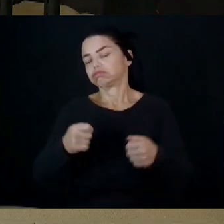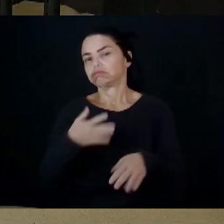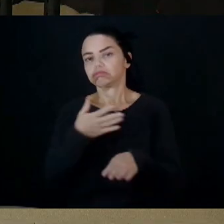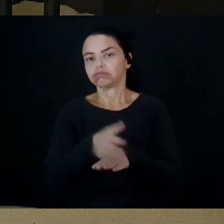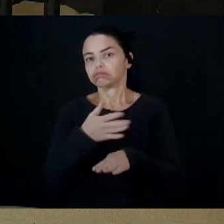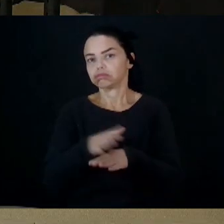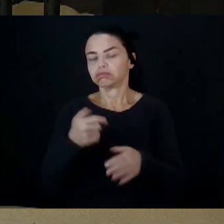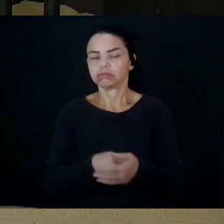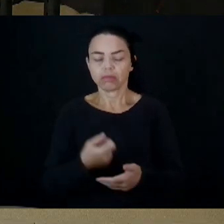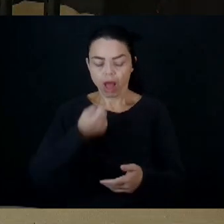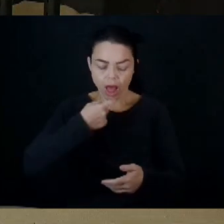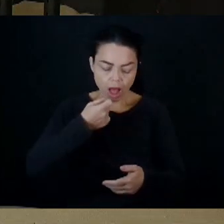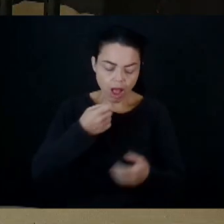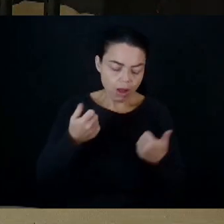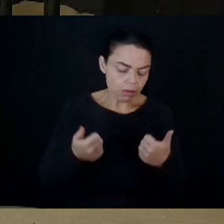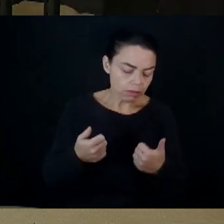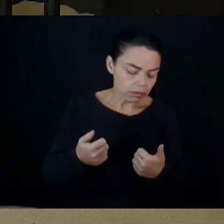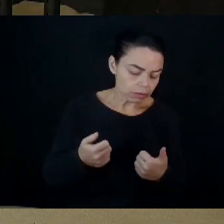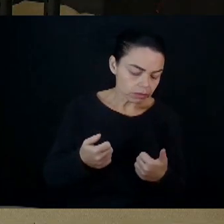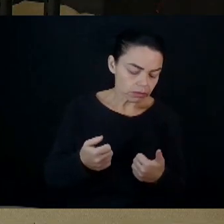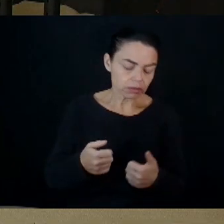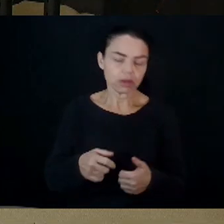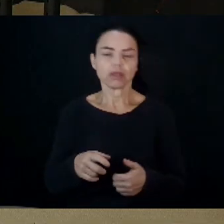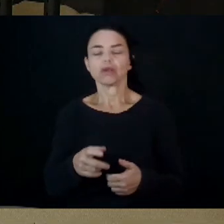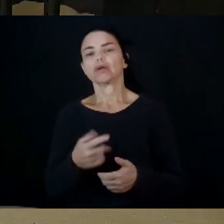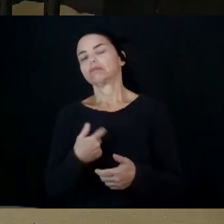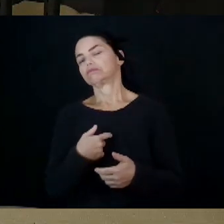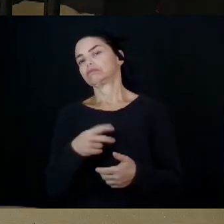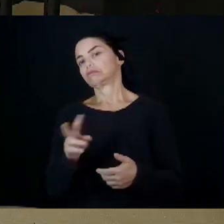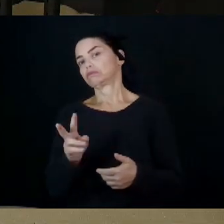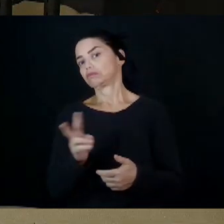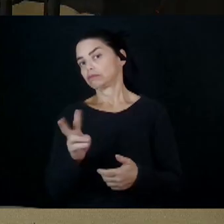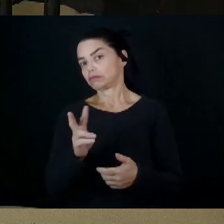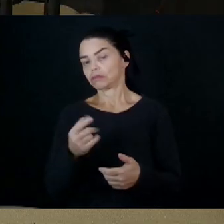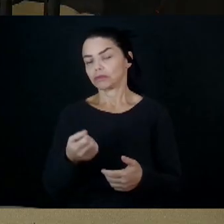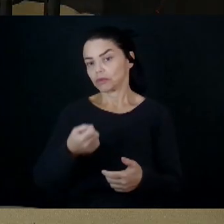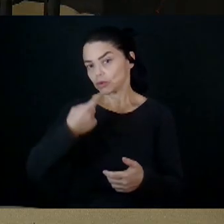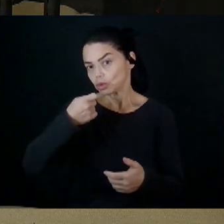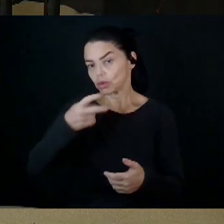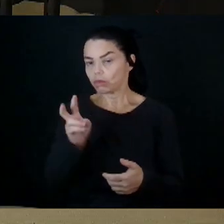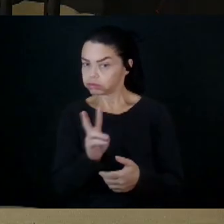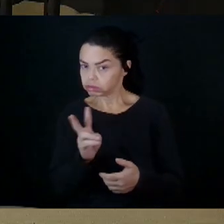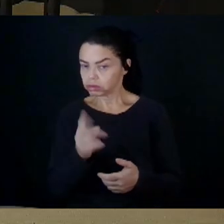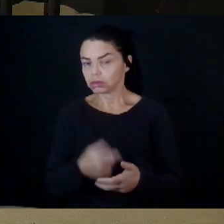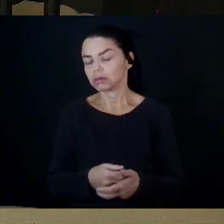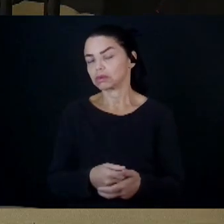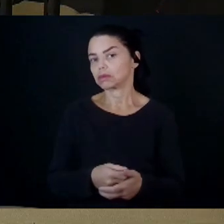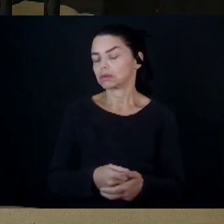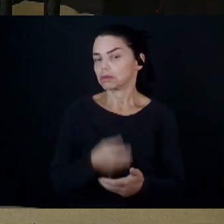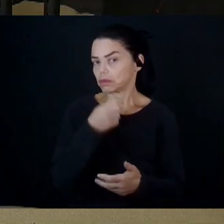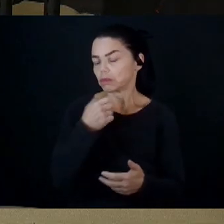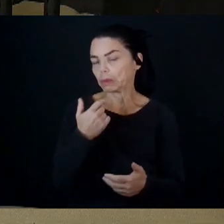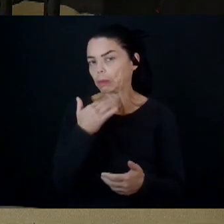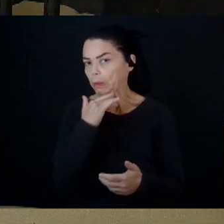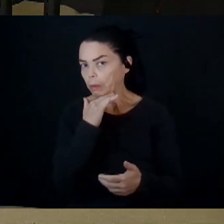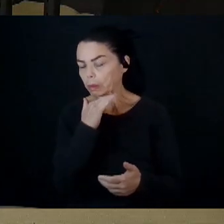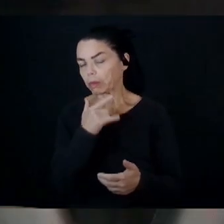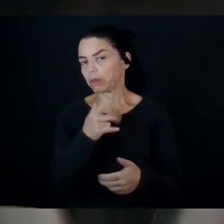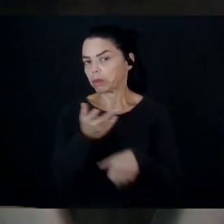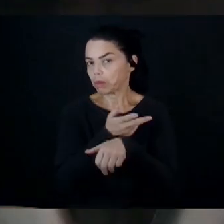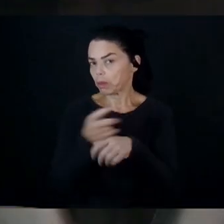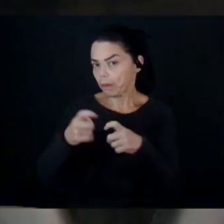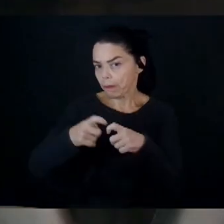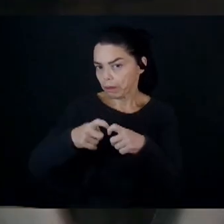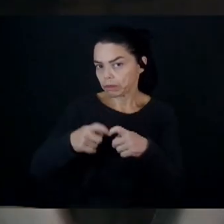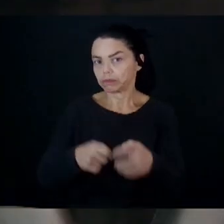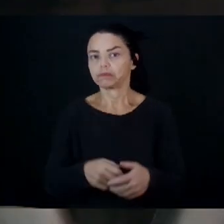vai ficar bom? Mas não é assim não, né? Se você acha que a sua memória está ruim, procure um médico. Ótimo.